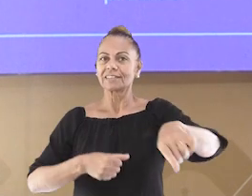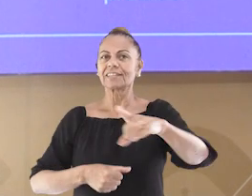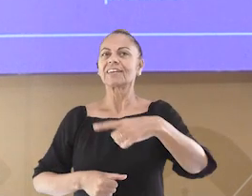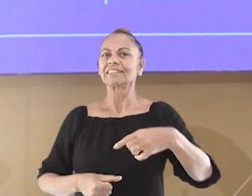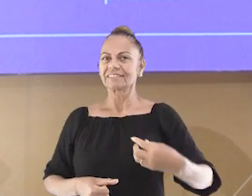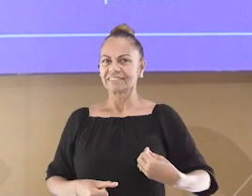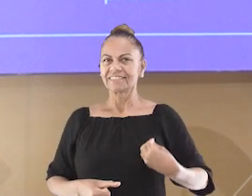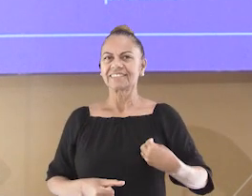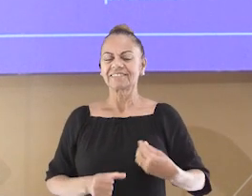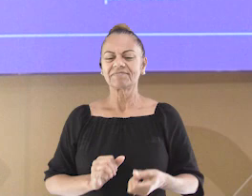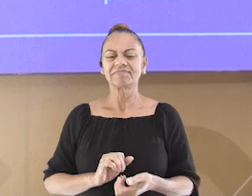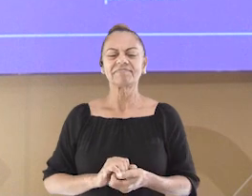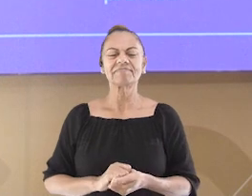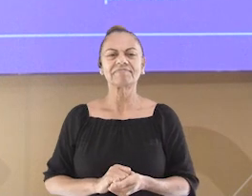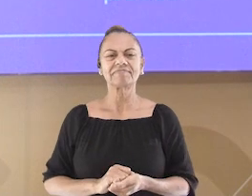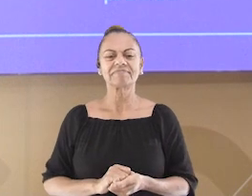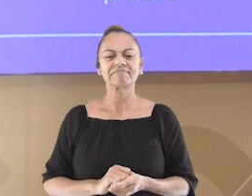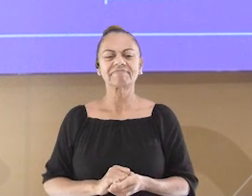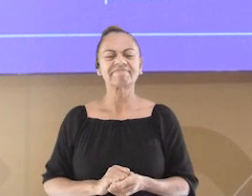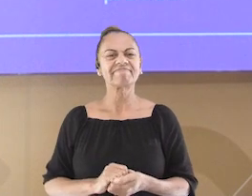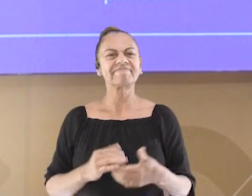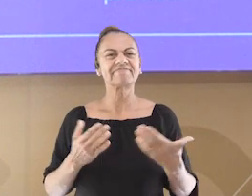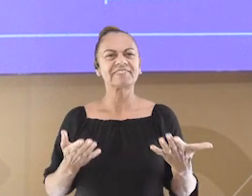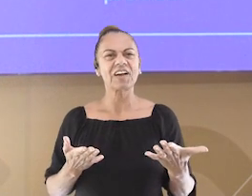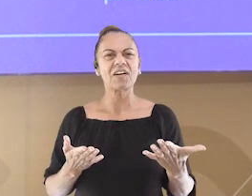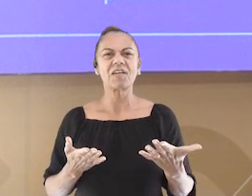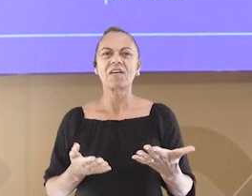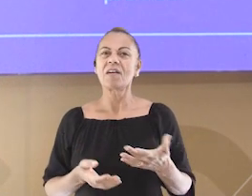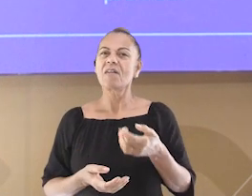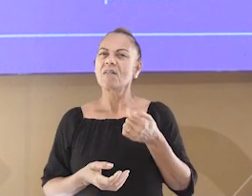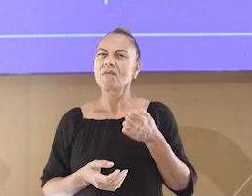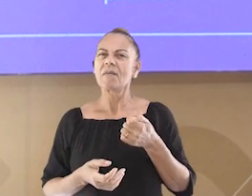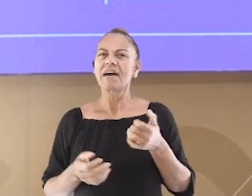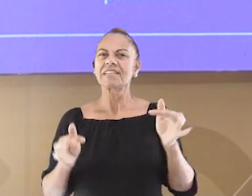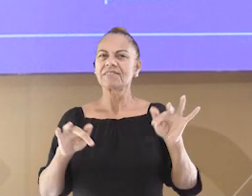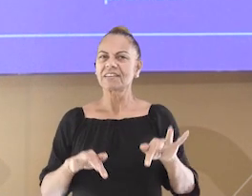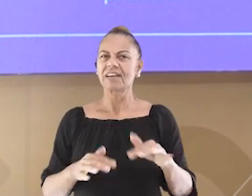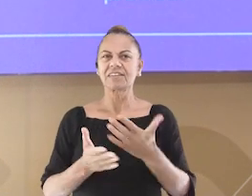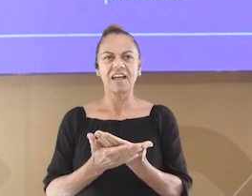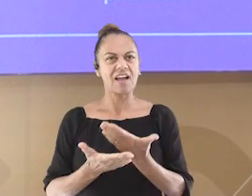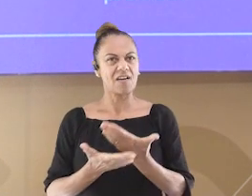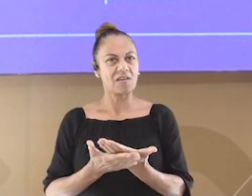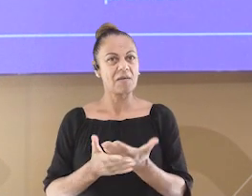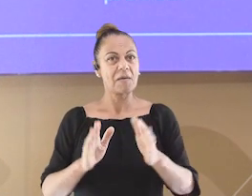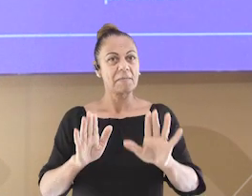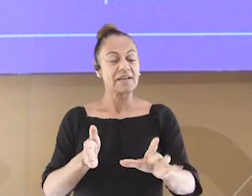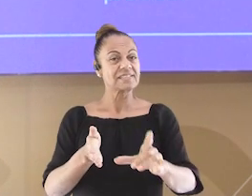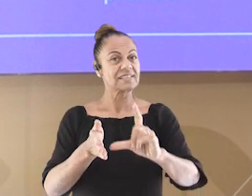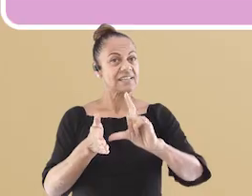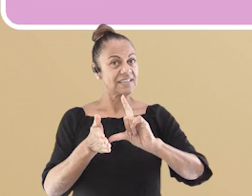o diferente, pode enriquecer e desenvolver nossas qualidades.